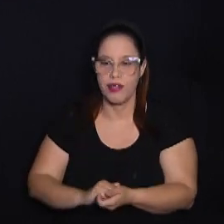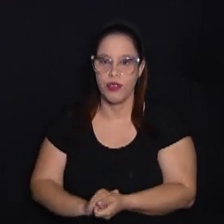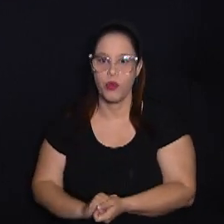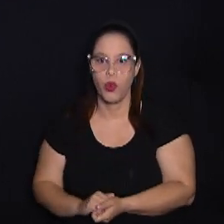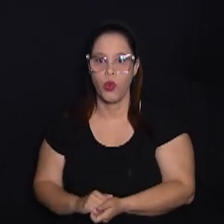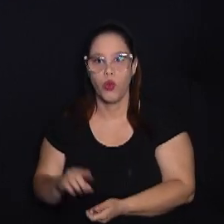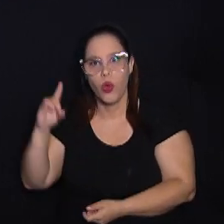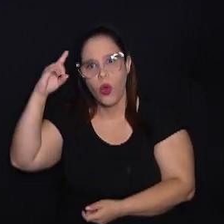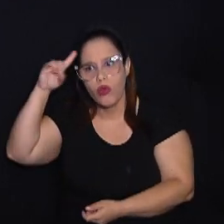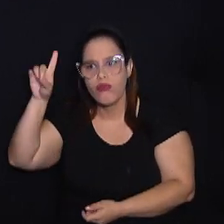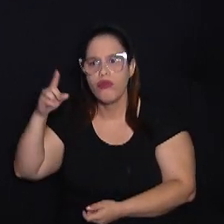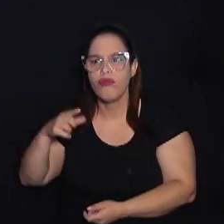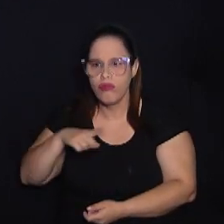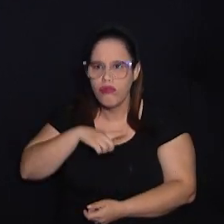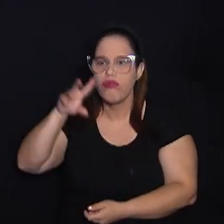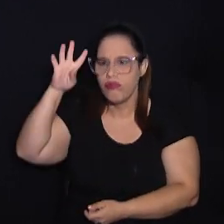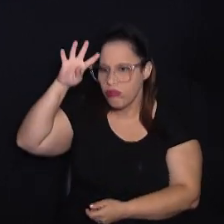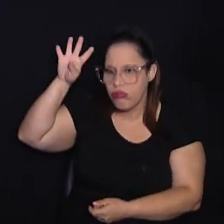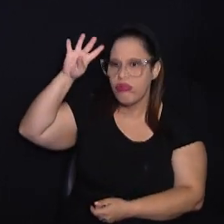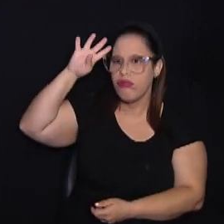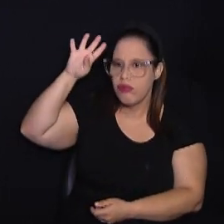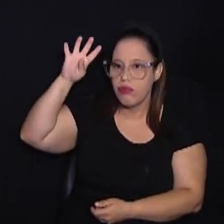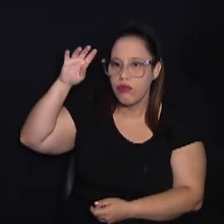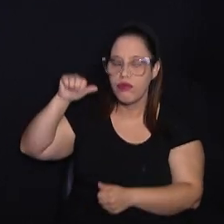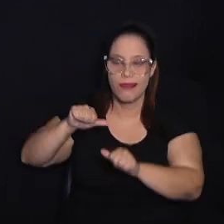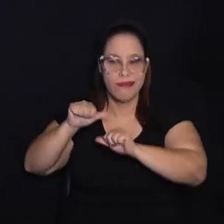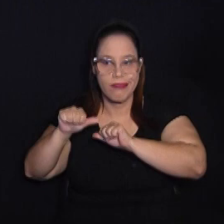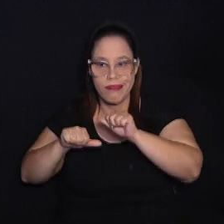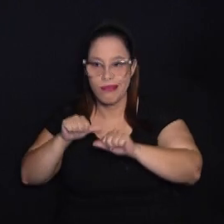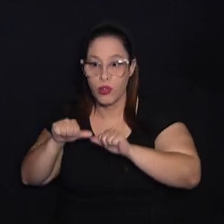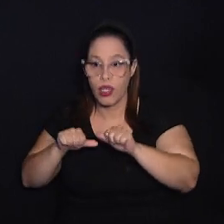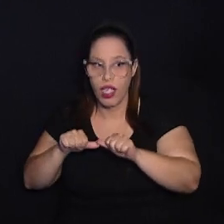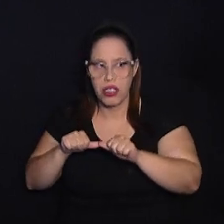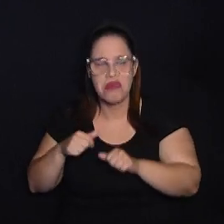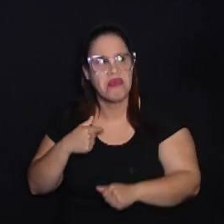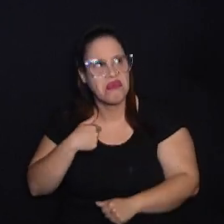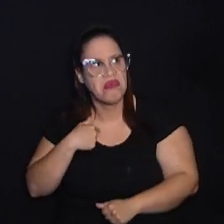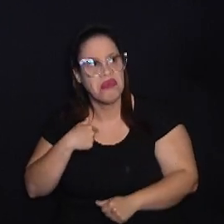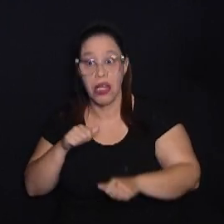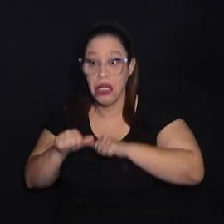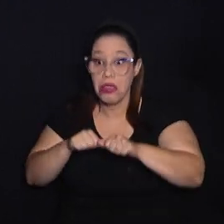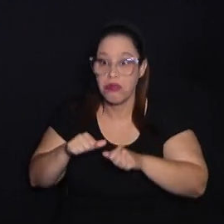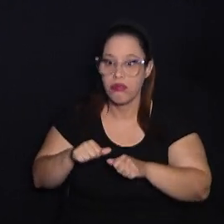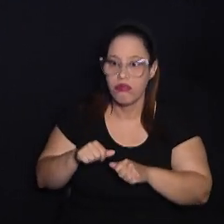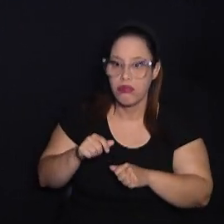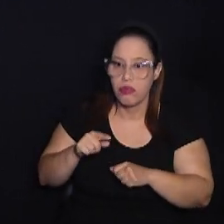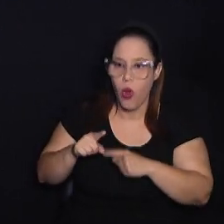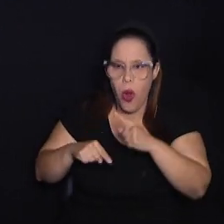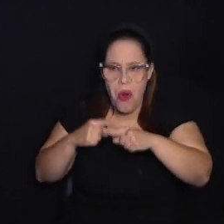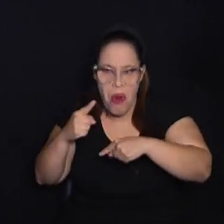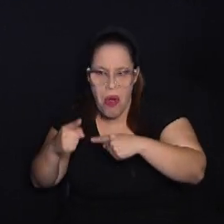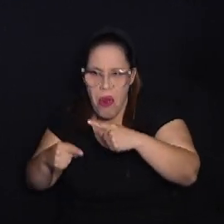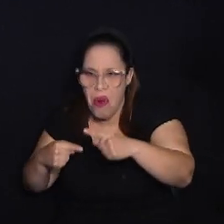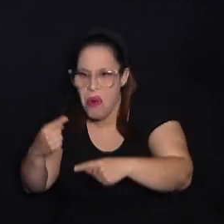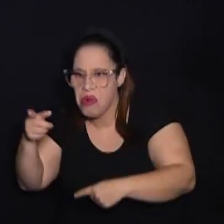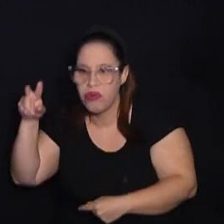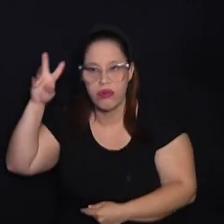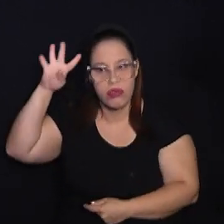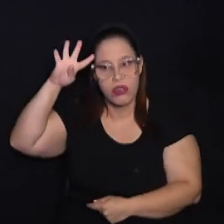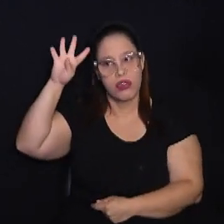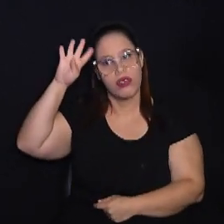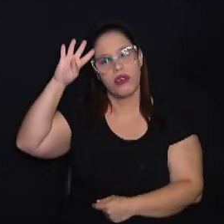Um dia tive um sonho. Mudar e mudei. Outros sonhos vieram.